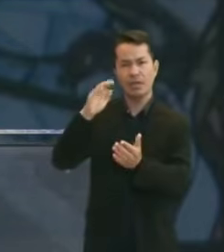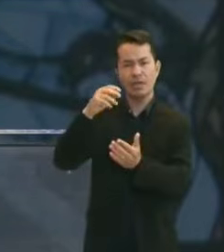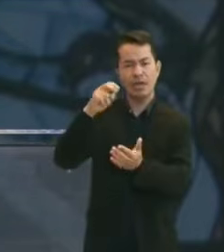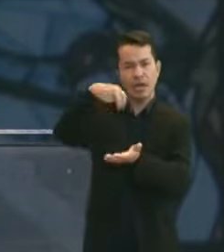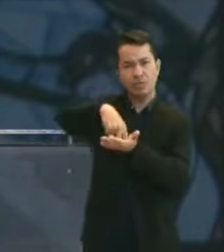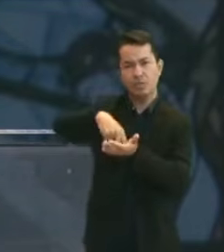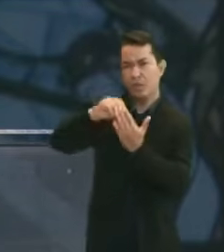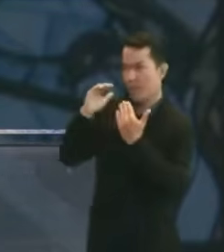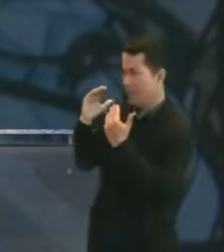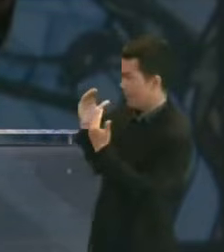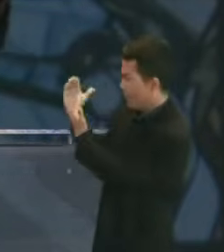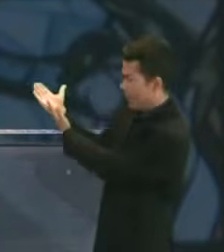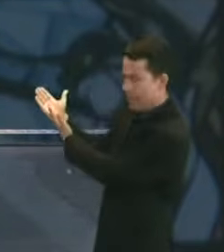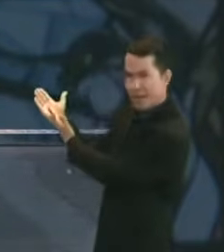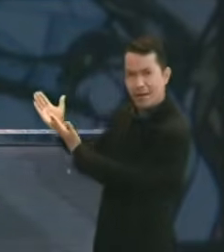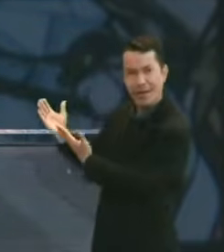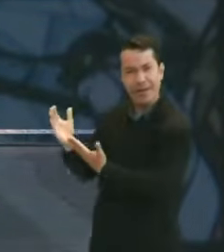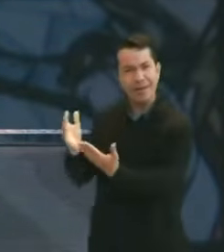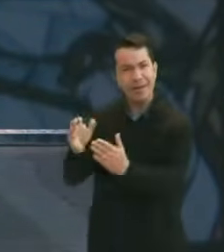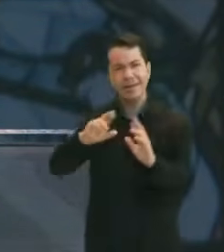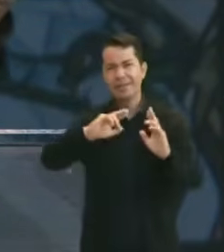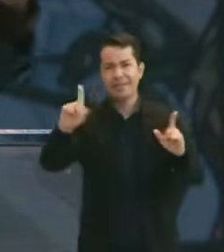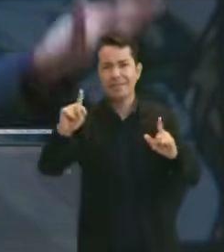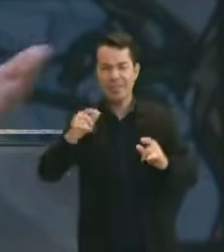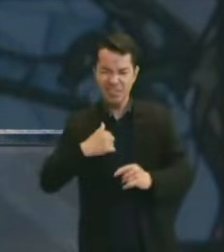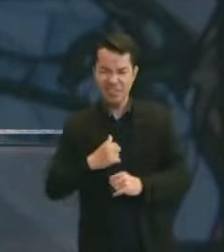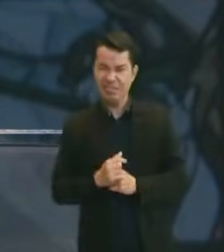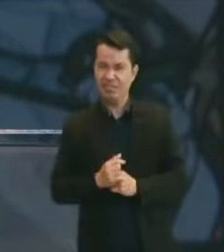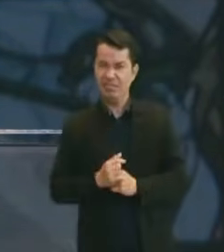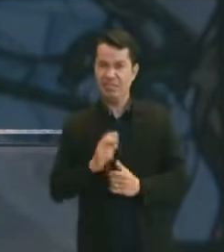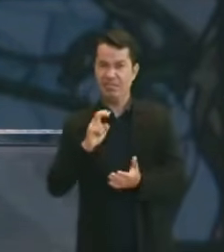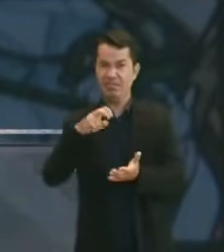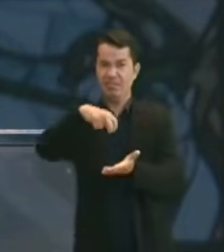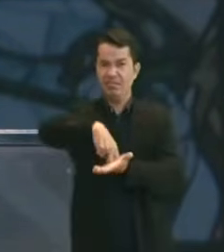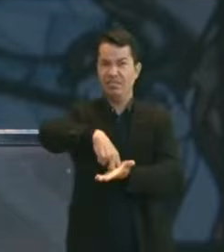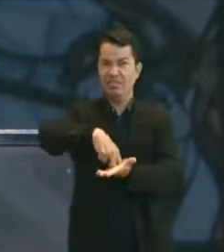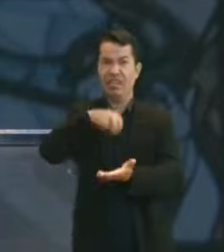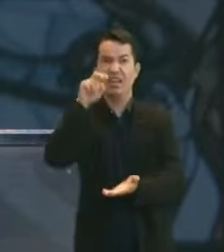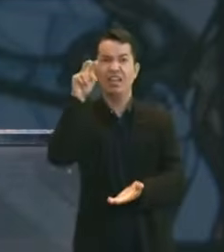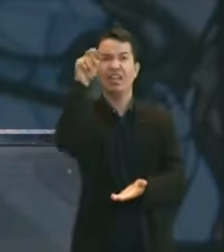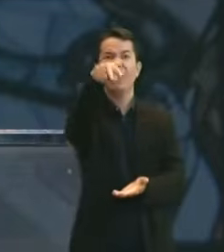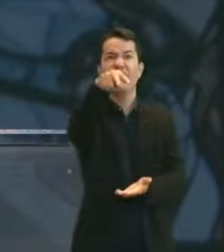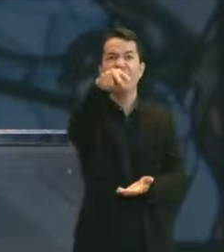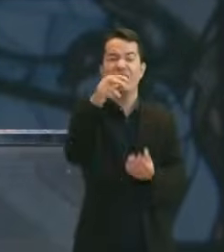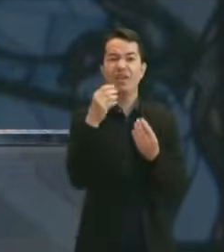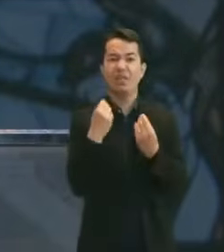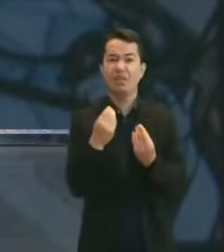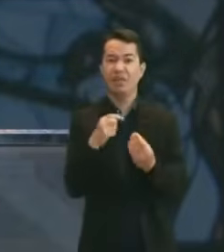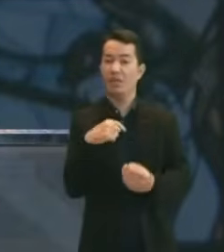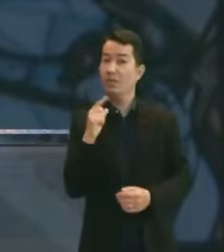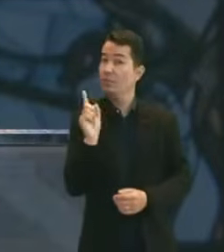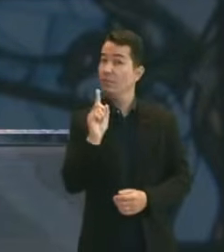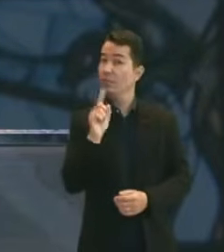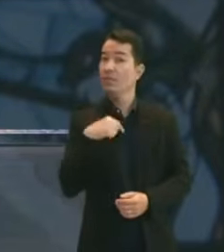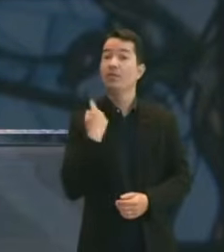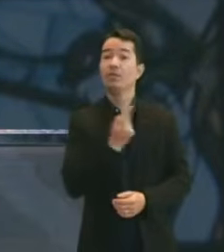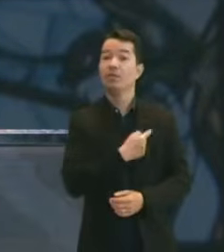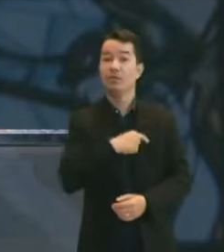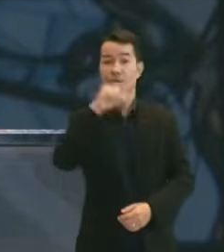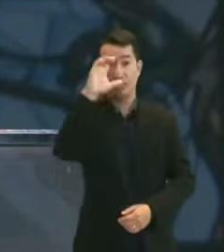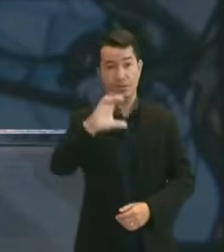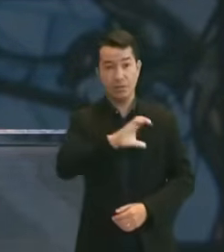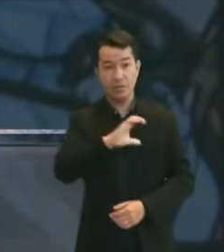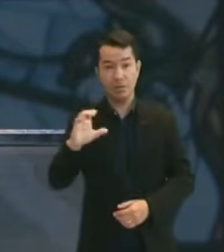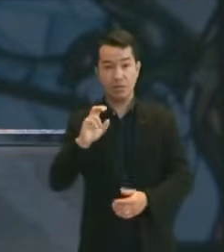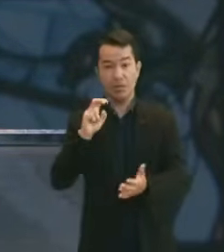vida, você nunca pensou nisso. Por que a gente se ajoelha sentado para trás, olhando para trás, né? Na igreja católica a gente sempre se ajoelha olhando para o